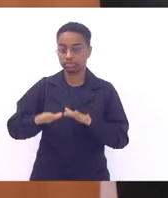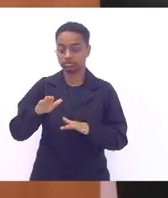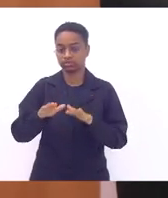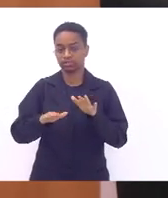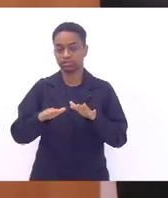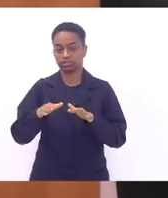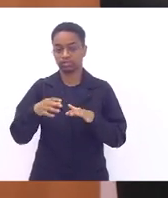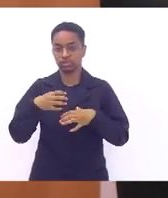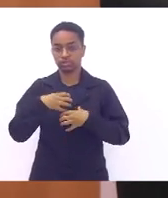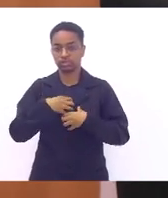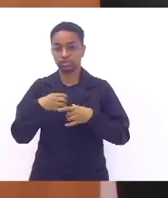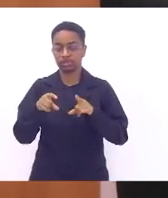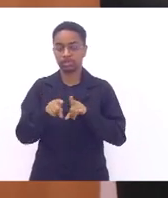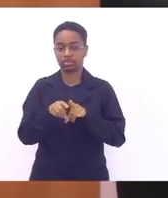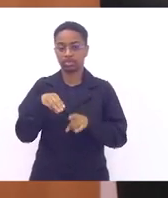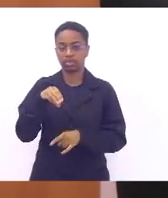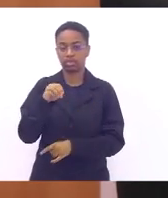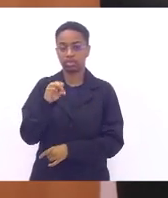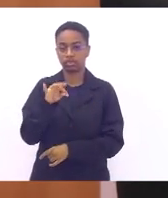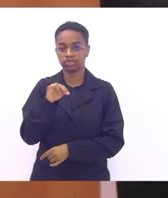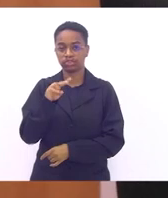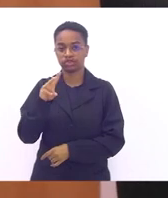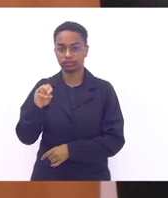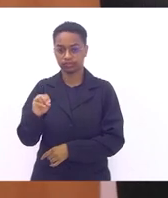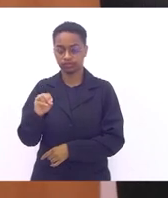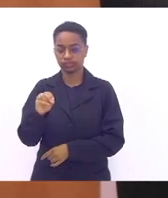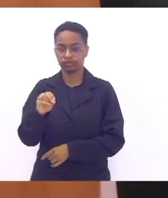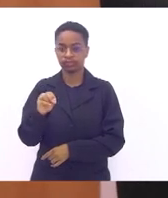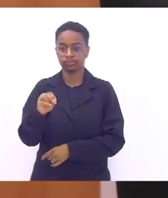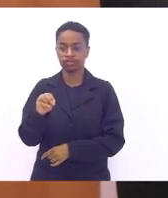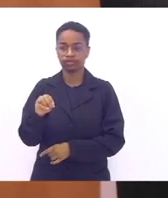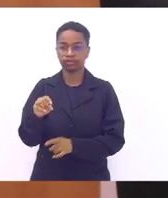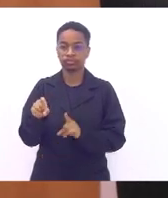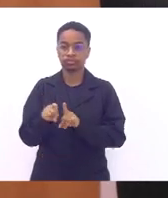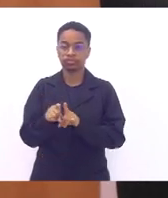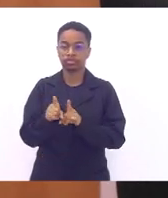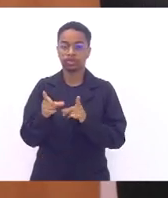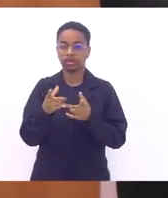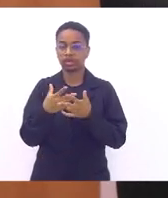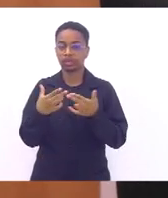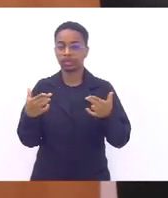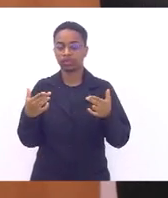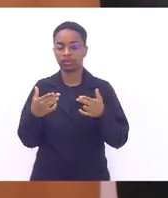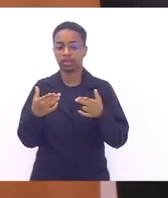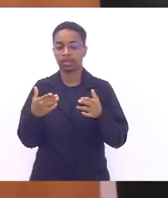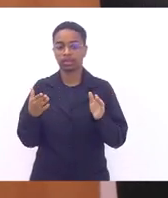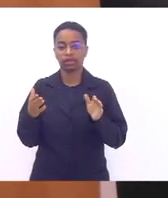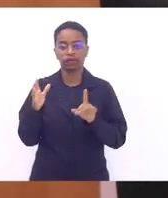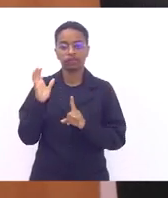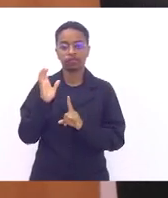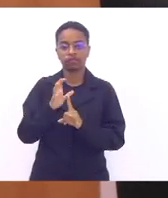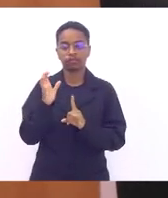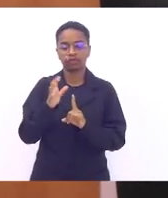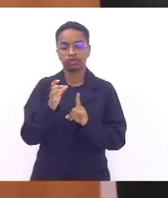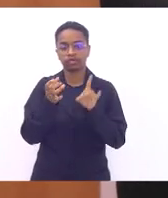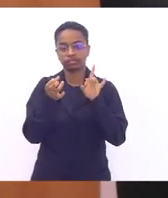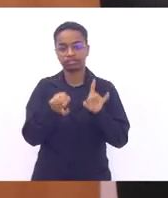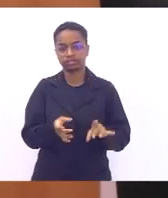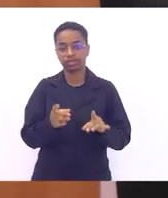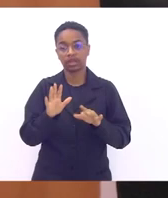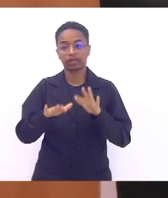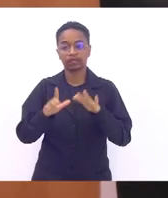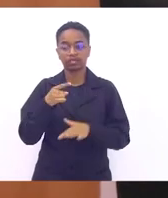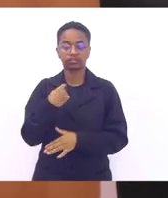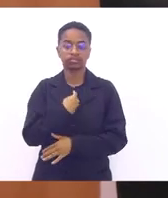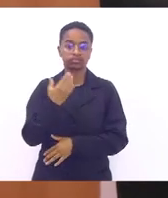forma, os motivos, os fatores motivadores da interrupção, eles são fatores conhecidos e, outras vezes, não.